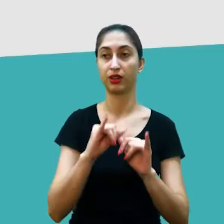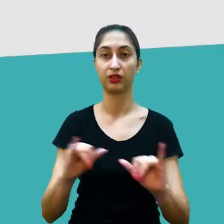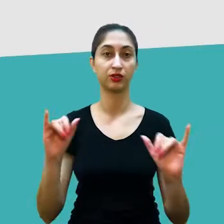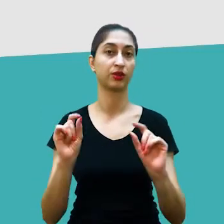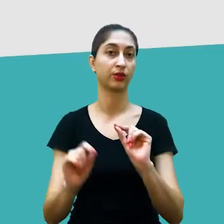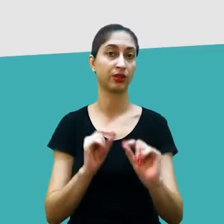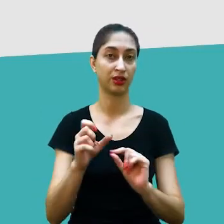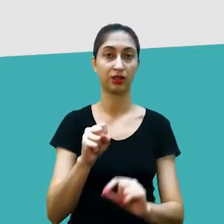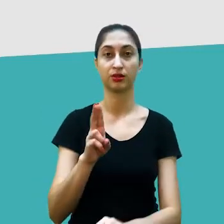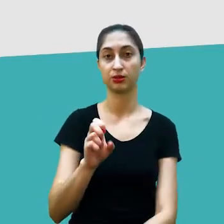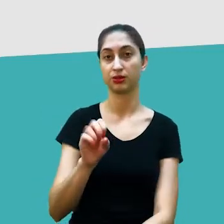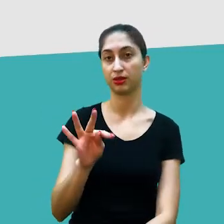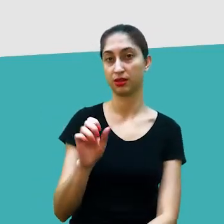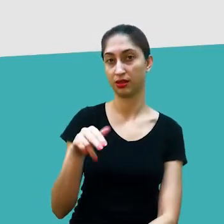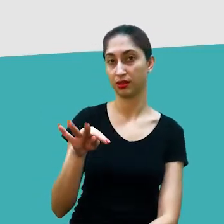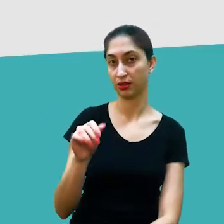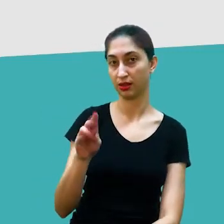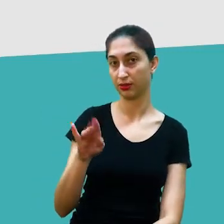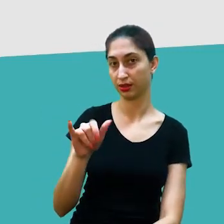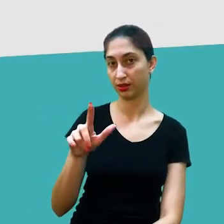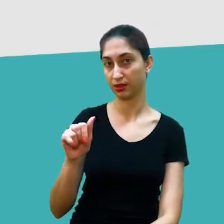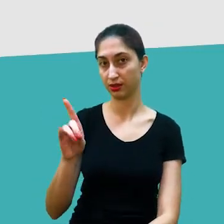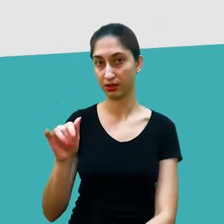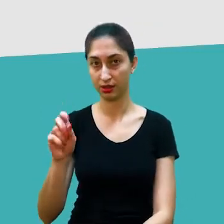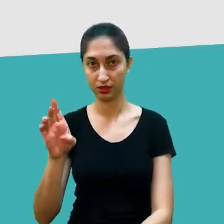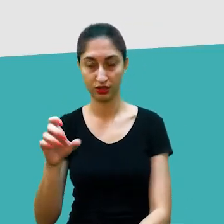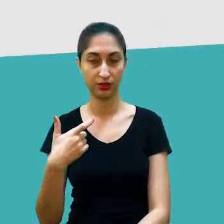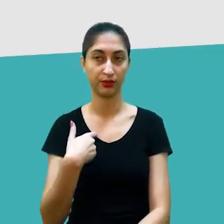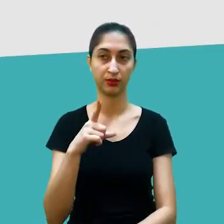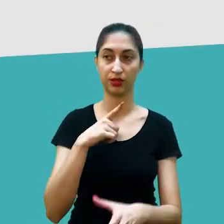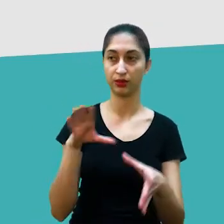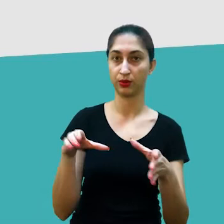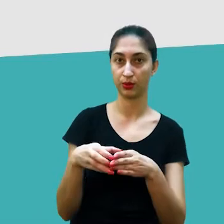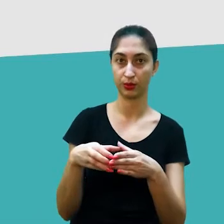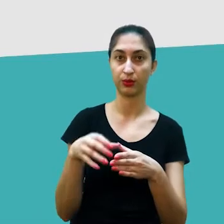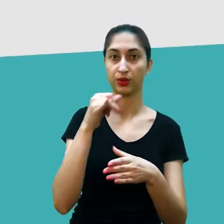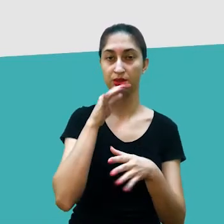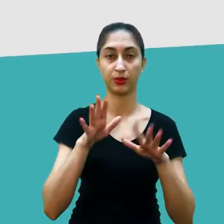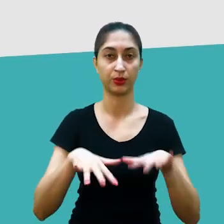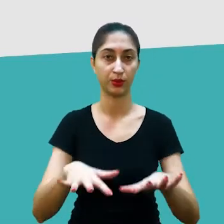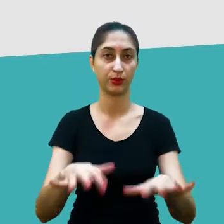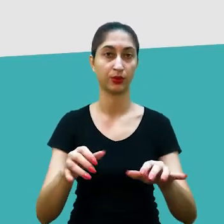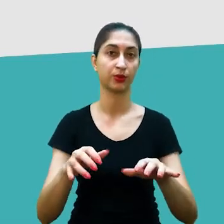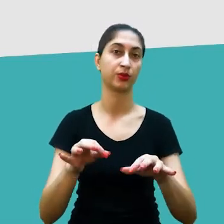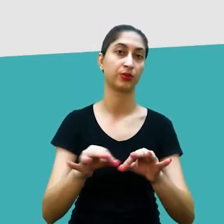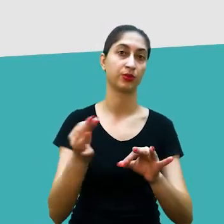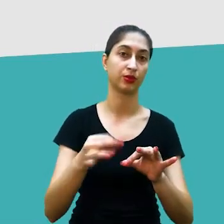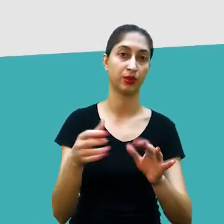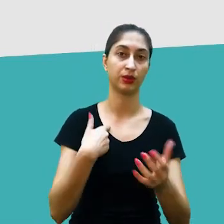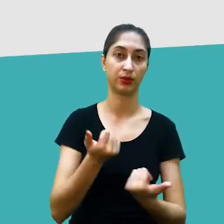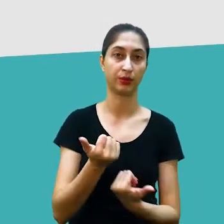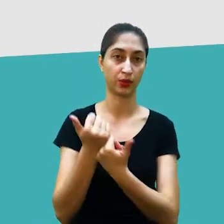de sustentabilidade, ou de trabalho, ou se eu estou trabalhando com uma equipe de costureiras, por exemplo, que eu estou